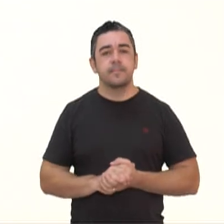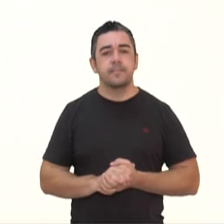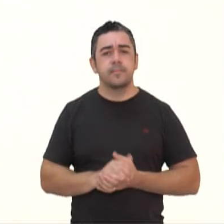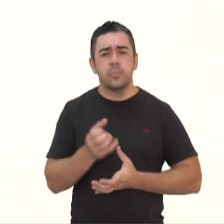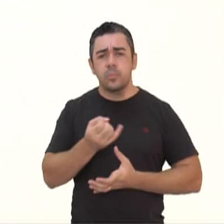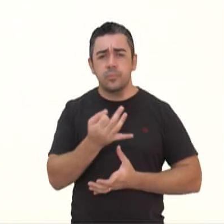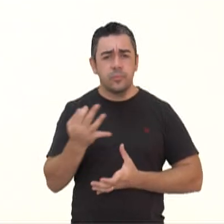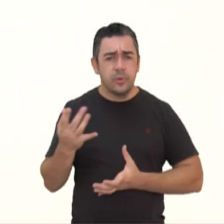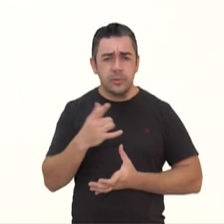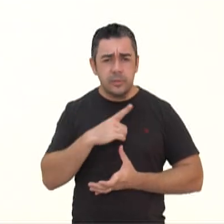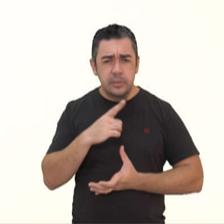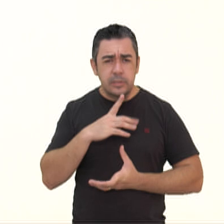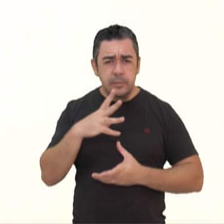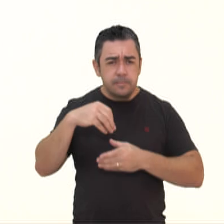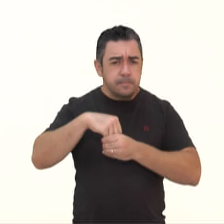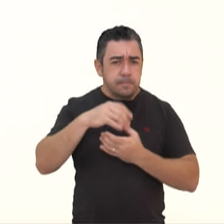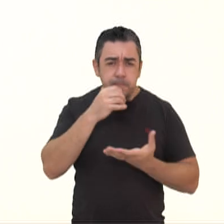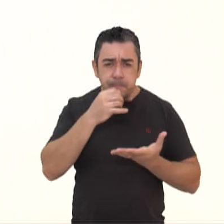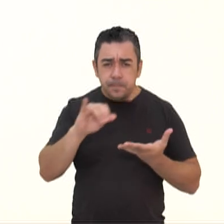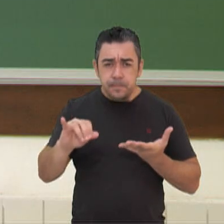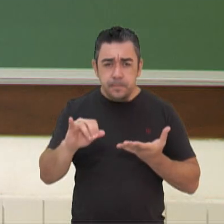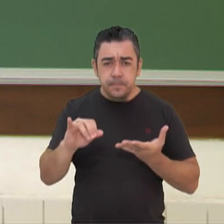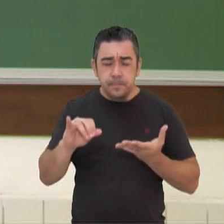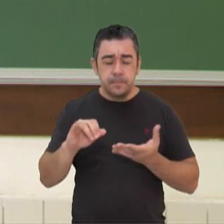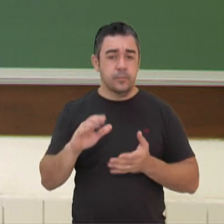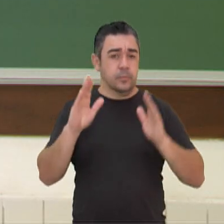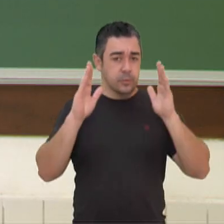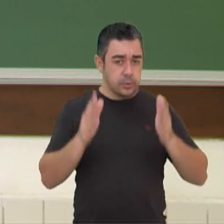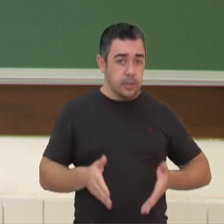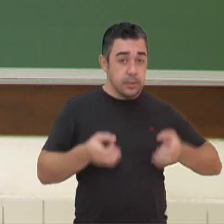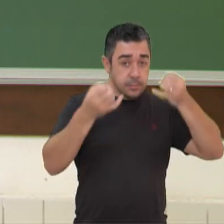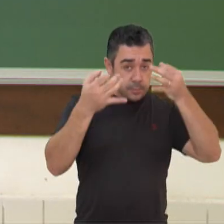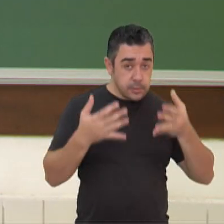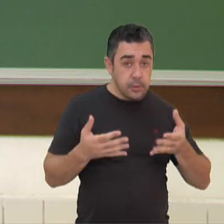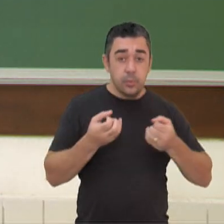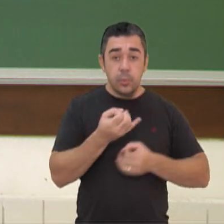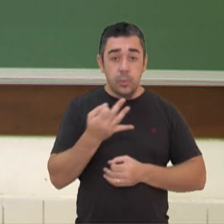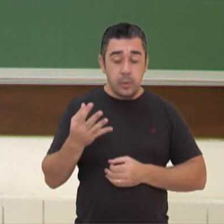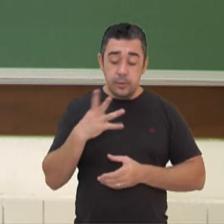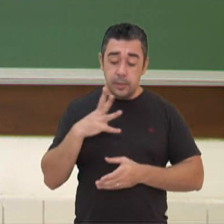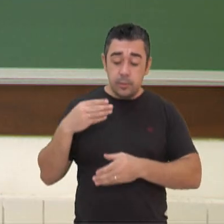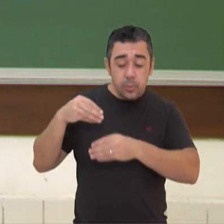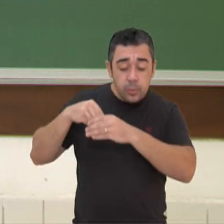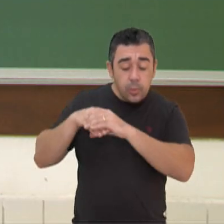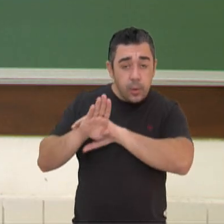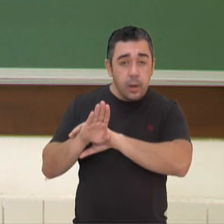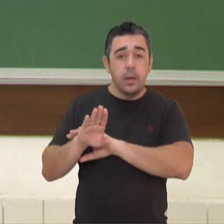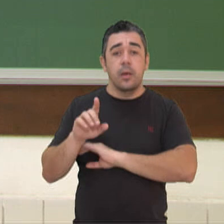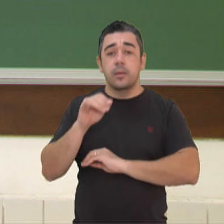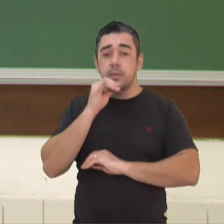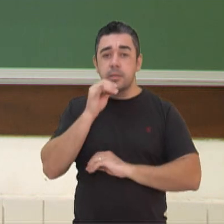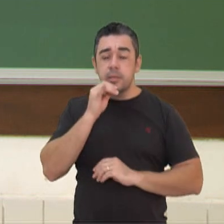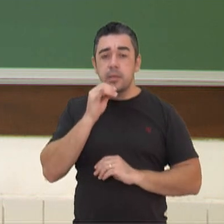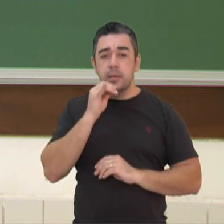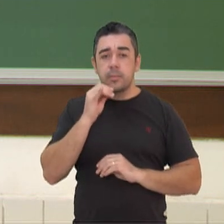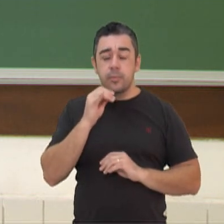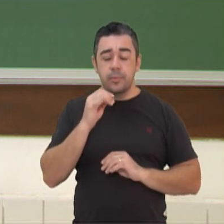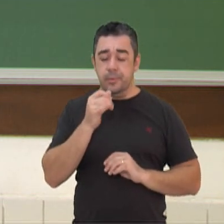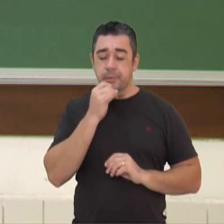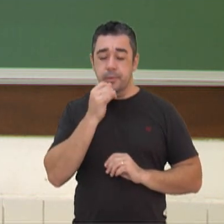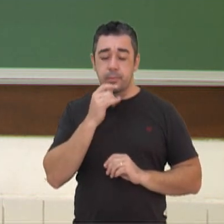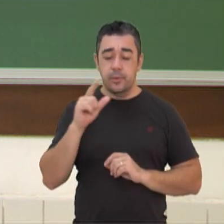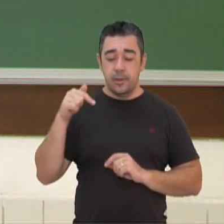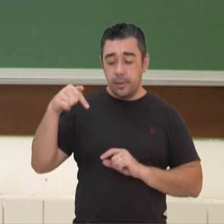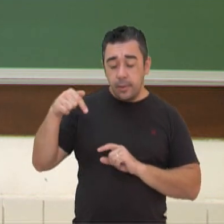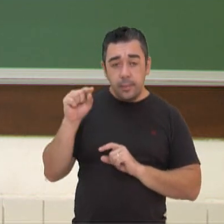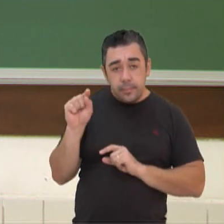Potencial elétrico. Vamos agora, a gente falou então da energia potencial elétrica, que seria a energia associada a uma carga